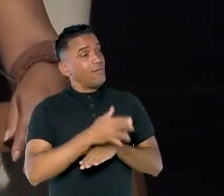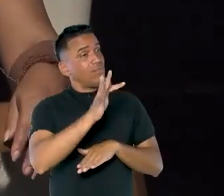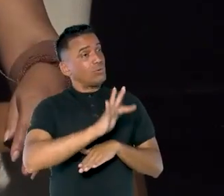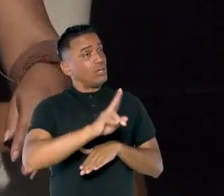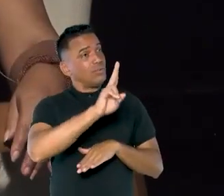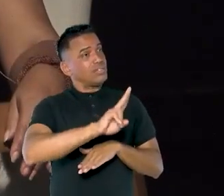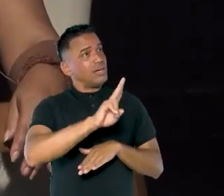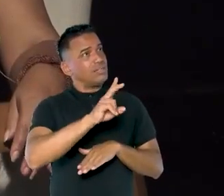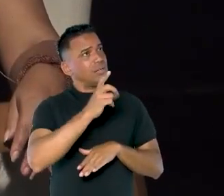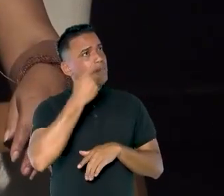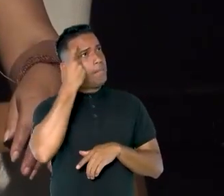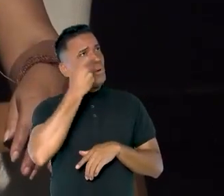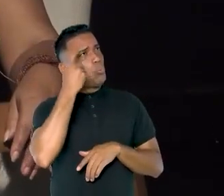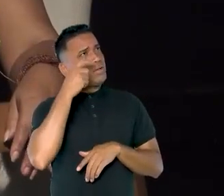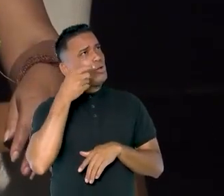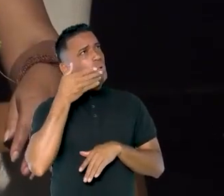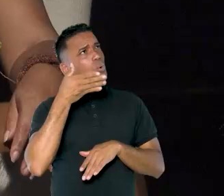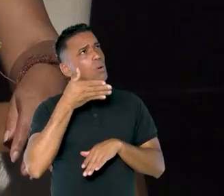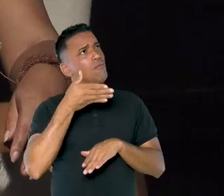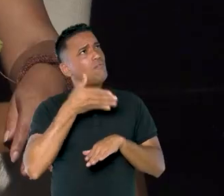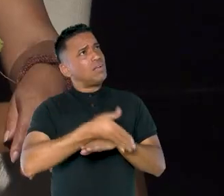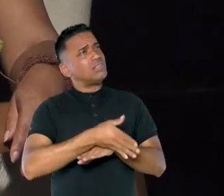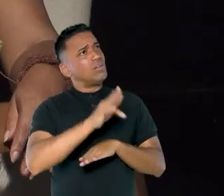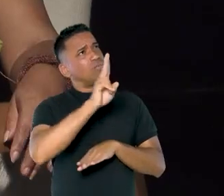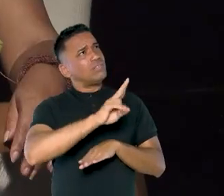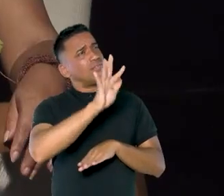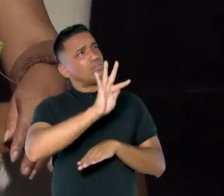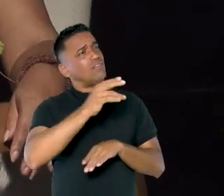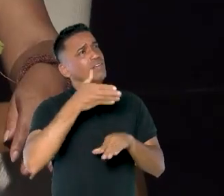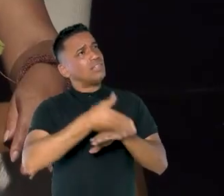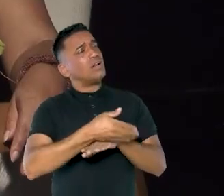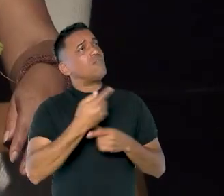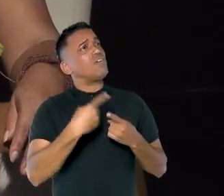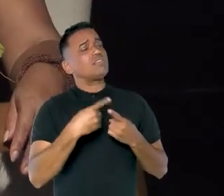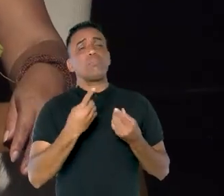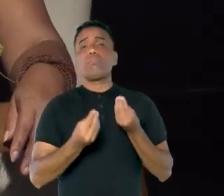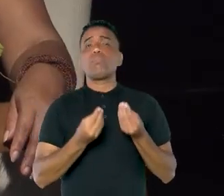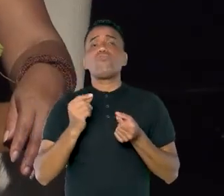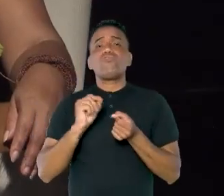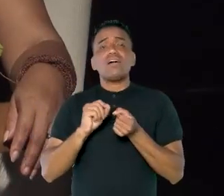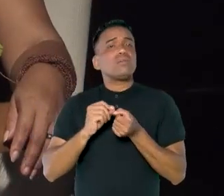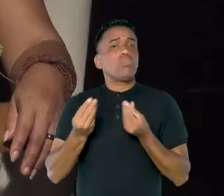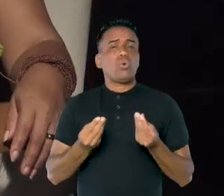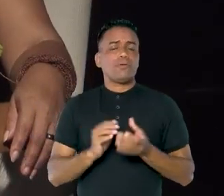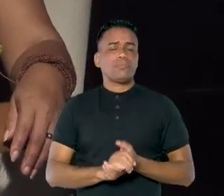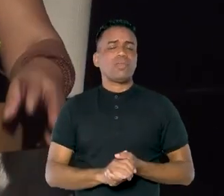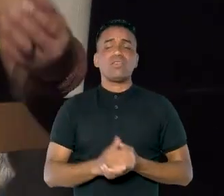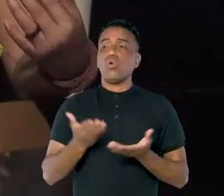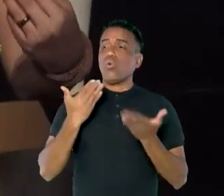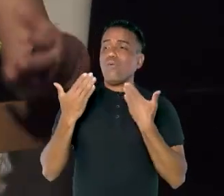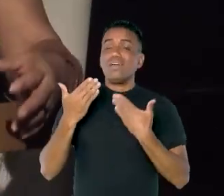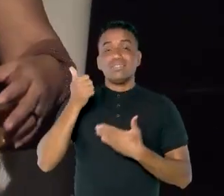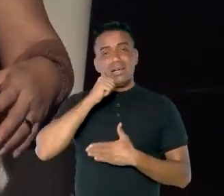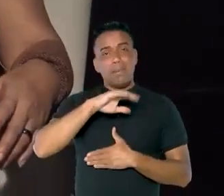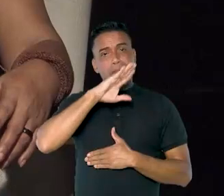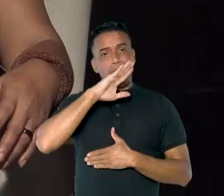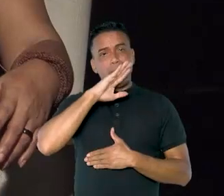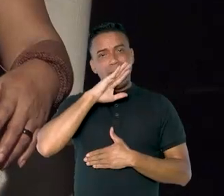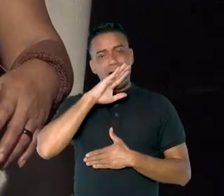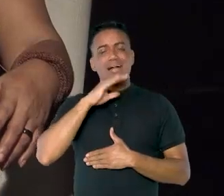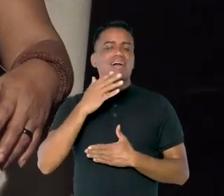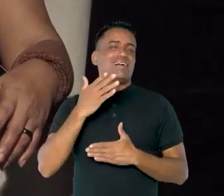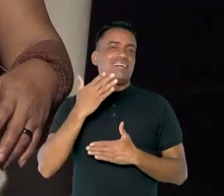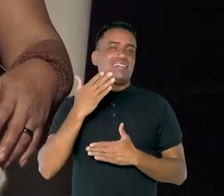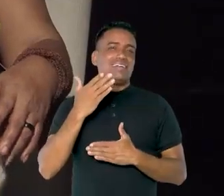sempre era: para quem que eu estou fazendo essas coisas? Aí, um certo dia, eu conversando com a minha mãe, a gente conversando em